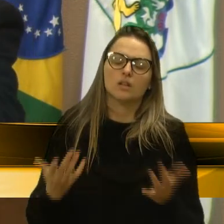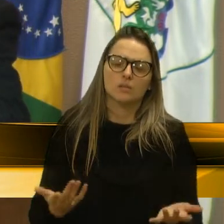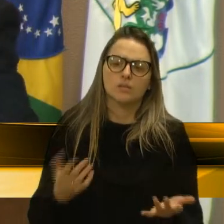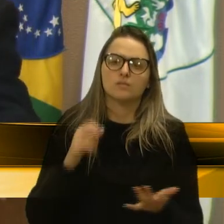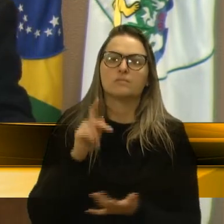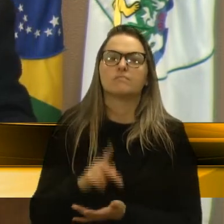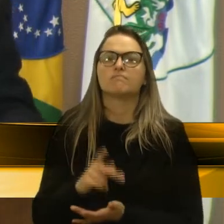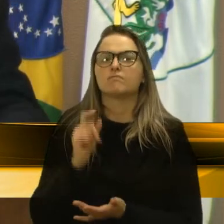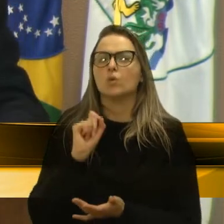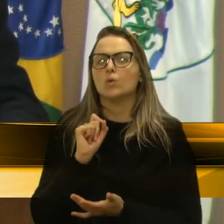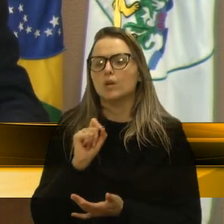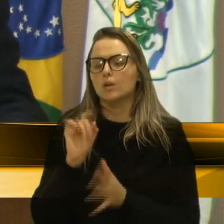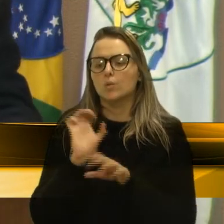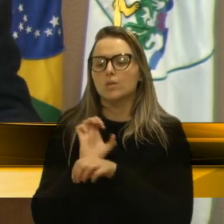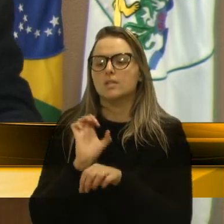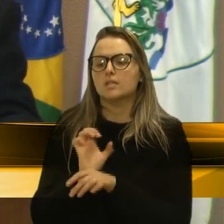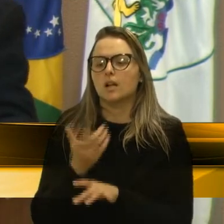mulheres